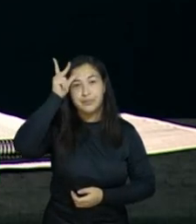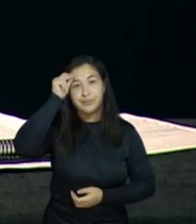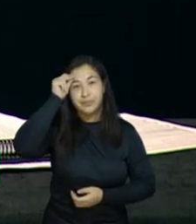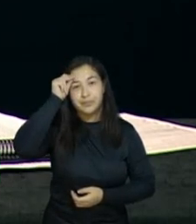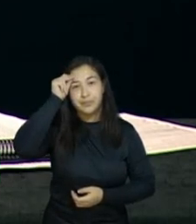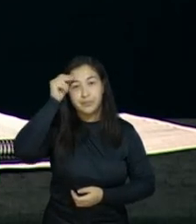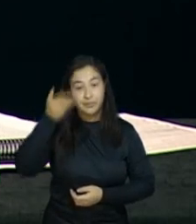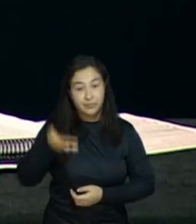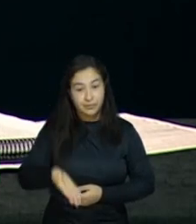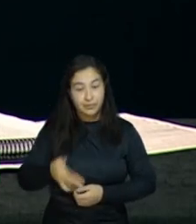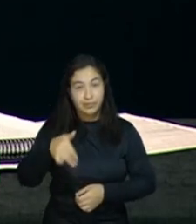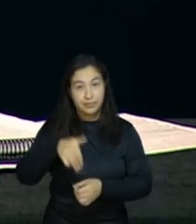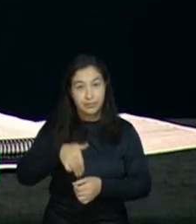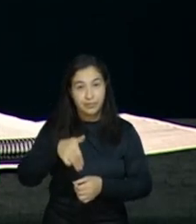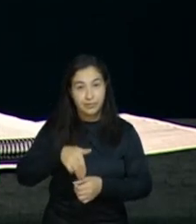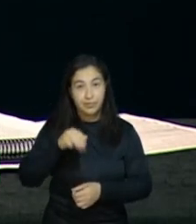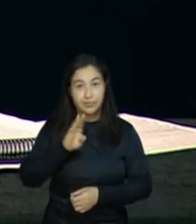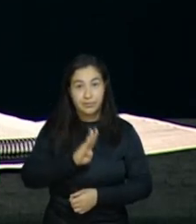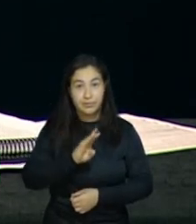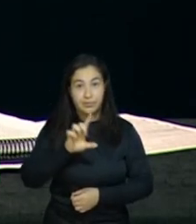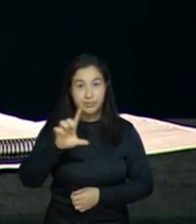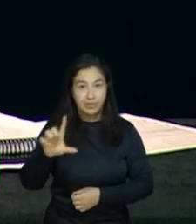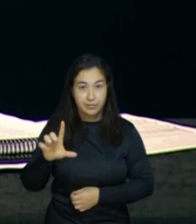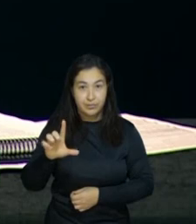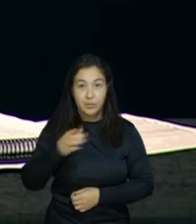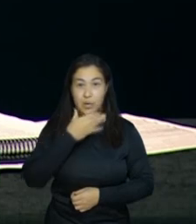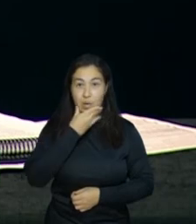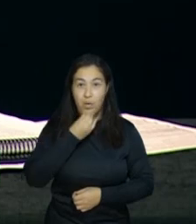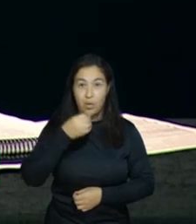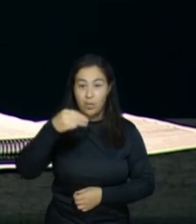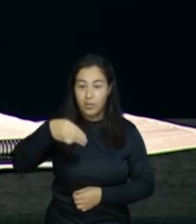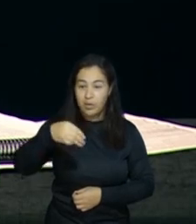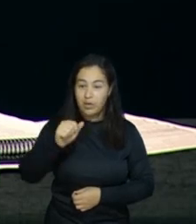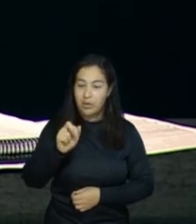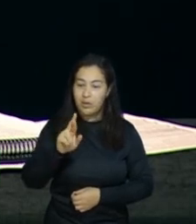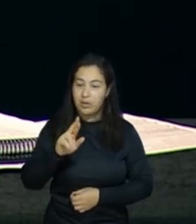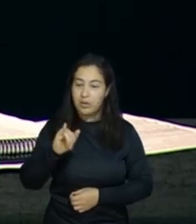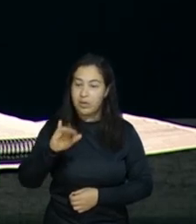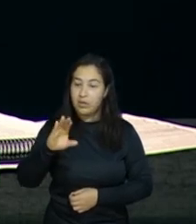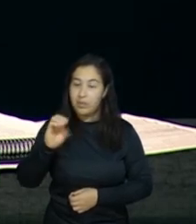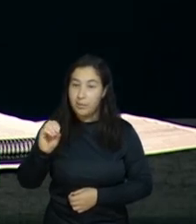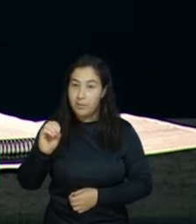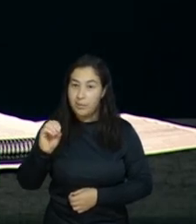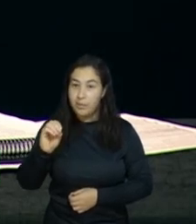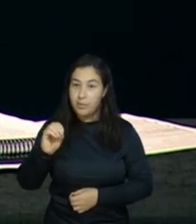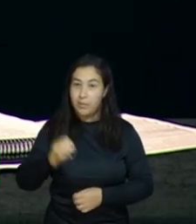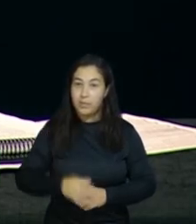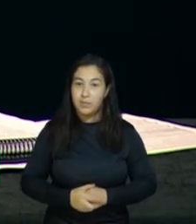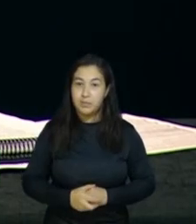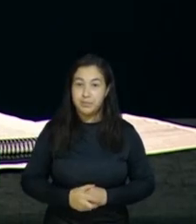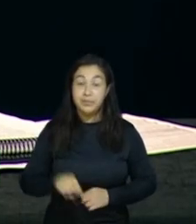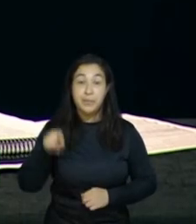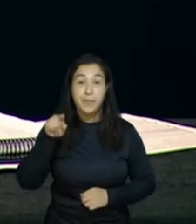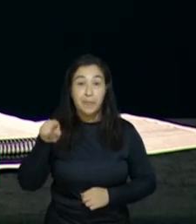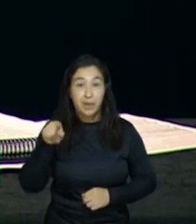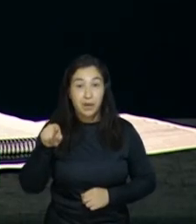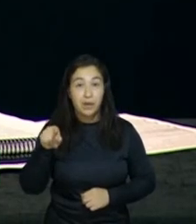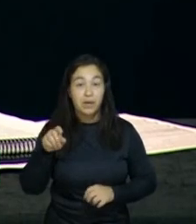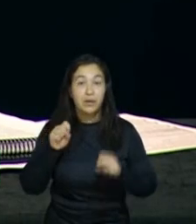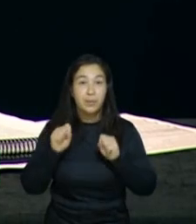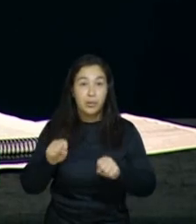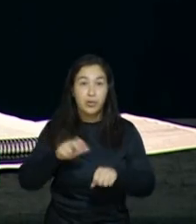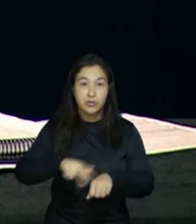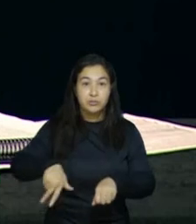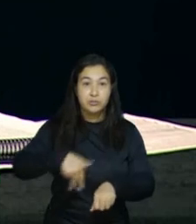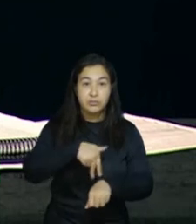do município de Blumenau, o senhor Mário Hildebrandt, para que ele possa fazer uso da